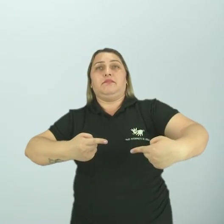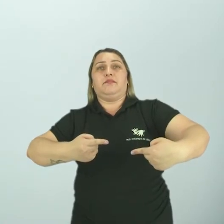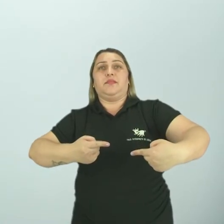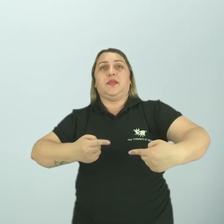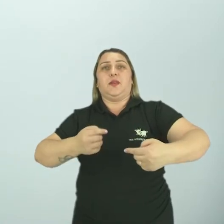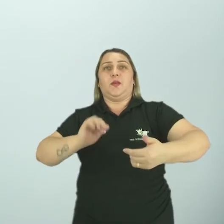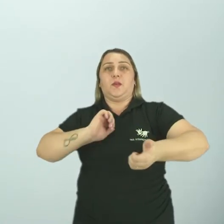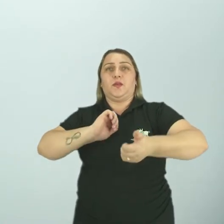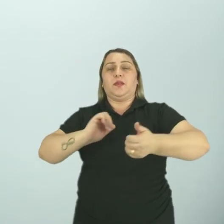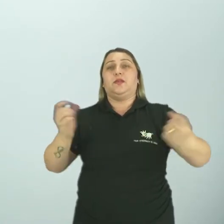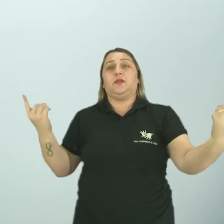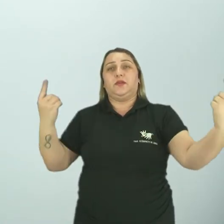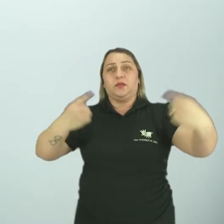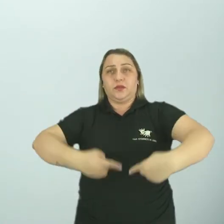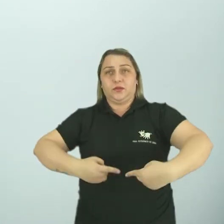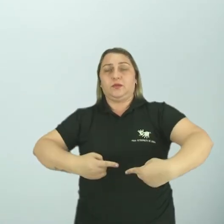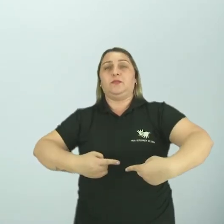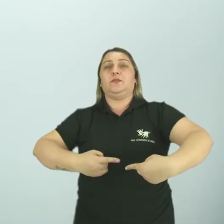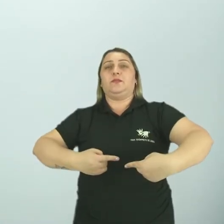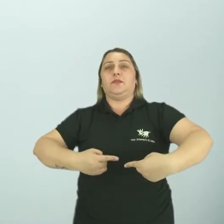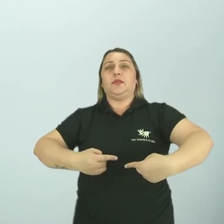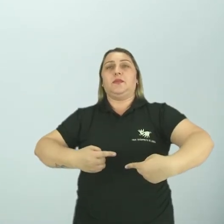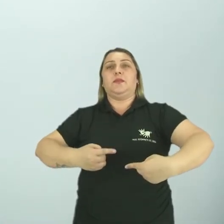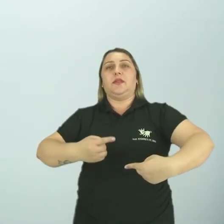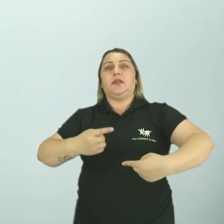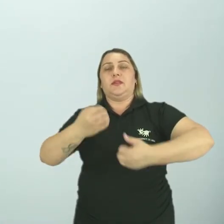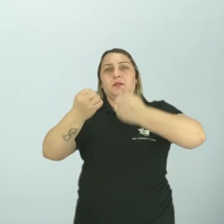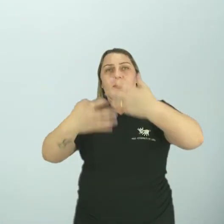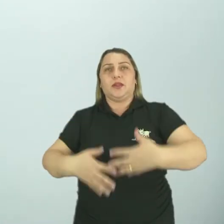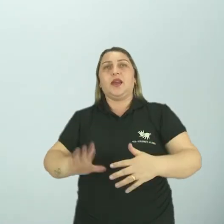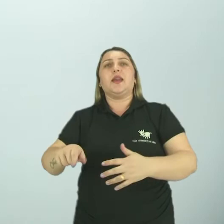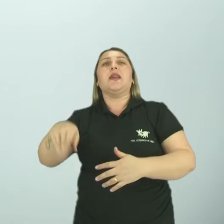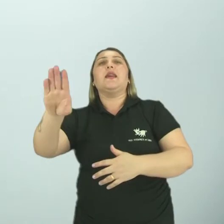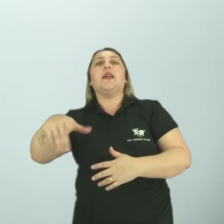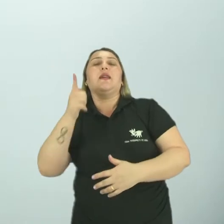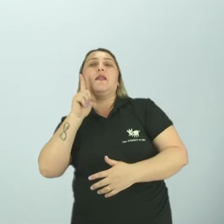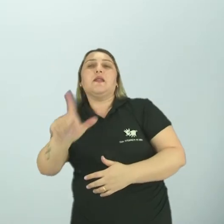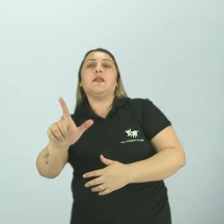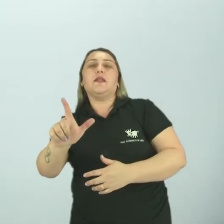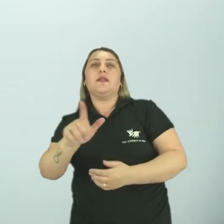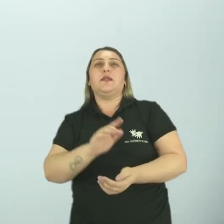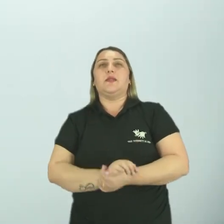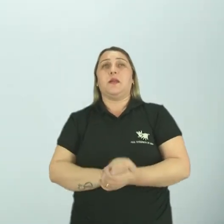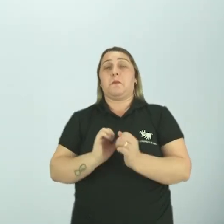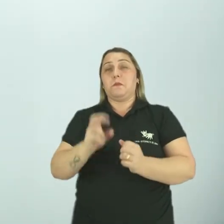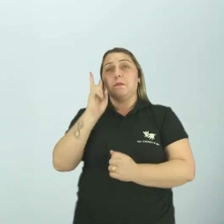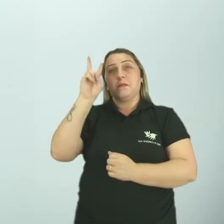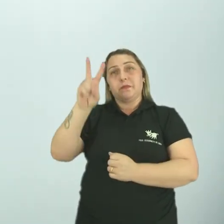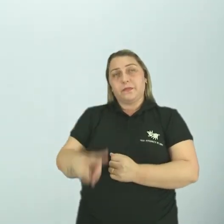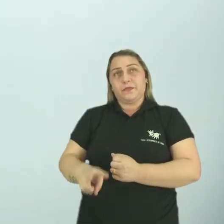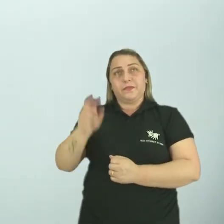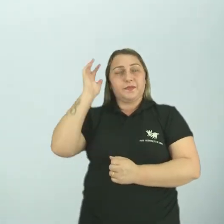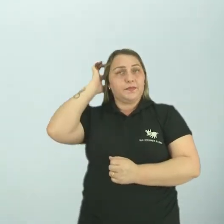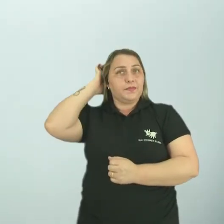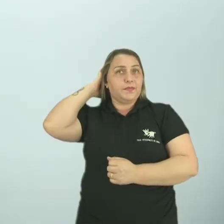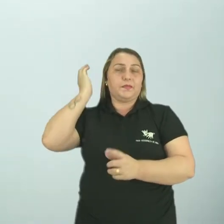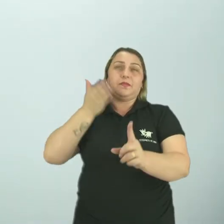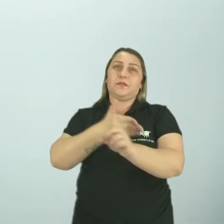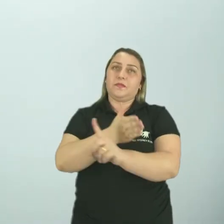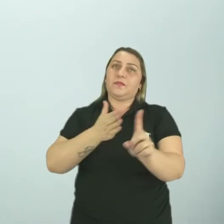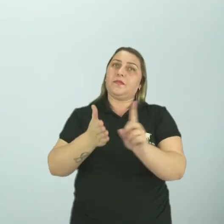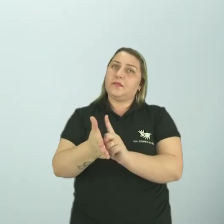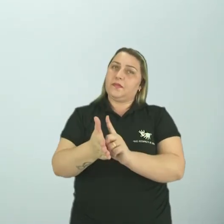uma disputa parcial extra para definir o ganhador. Então, vocês podem ver que essa modalidade é